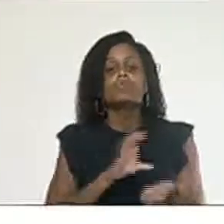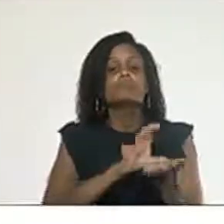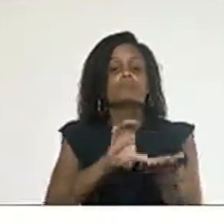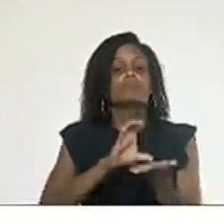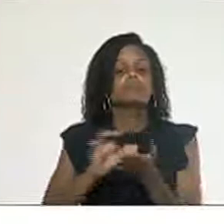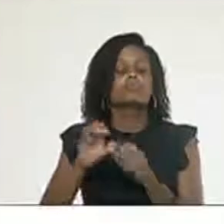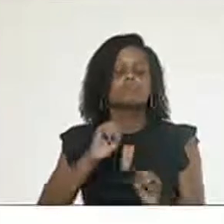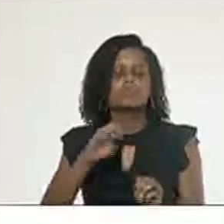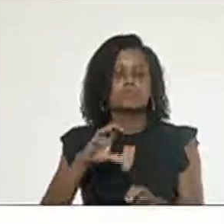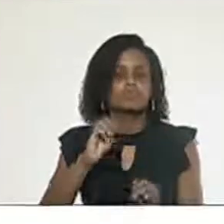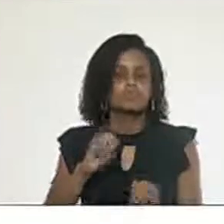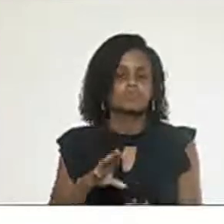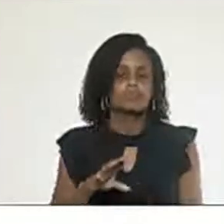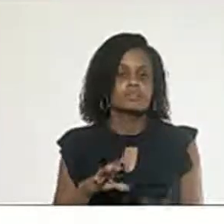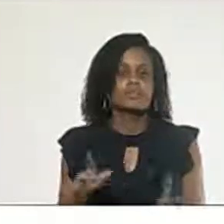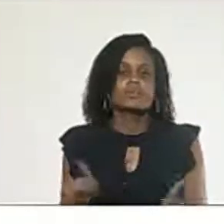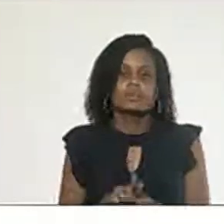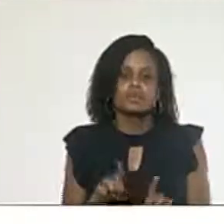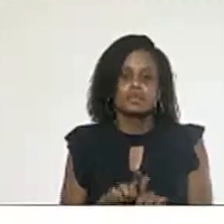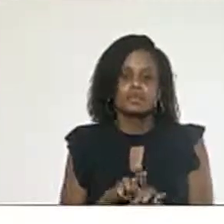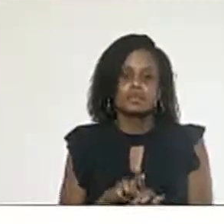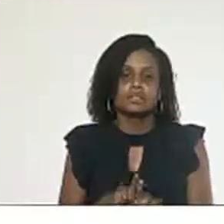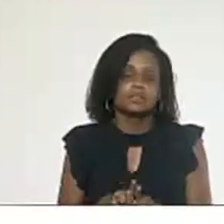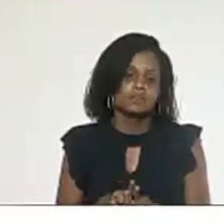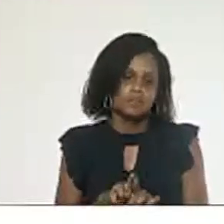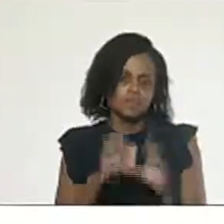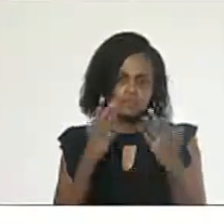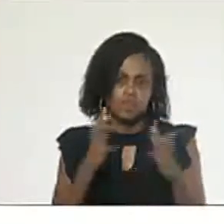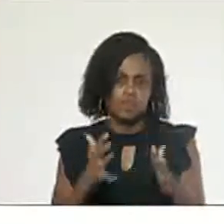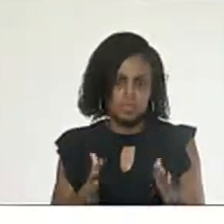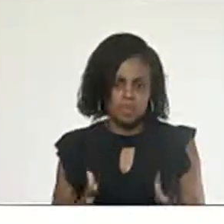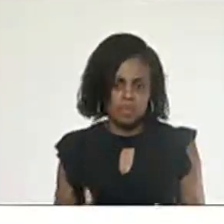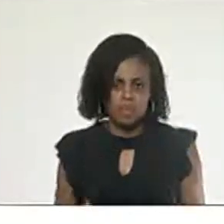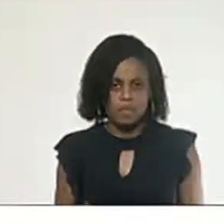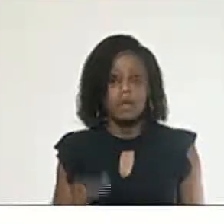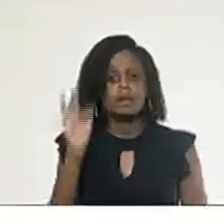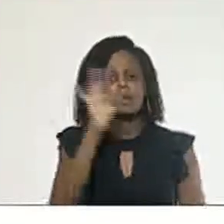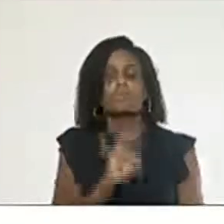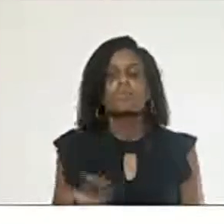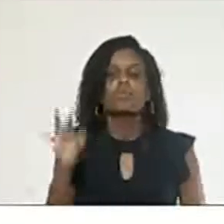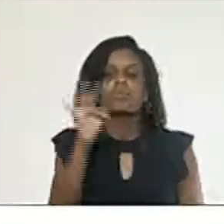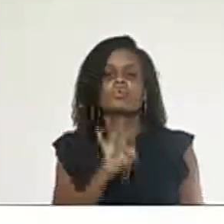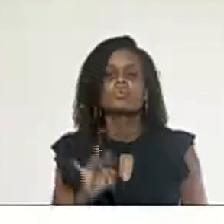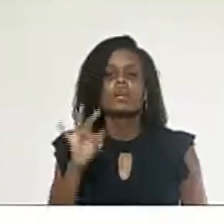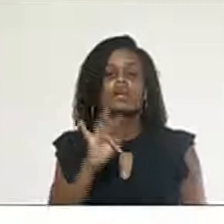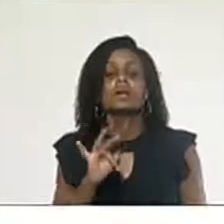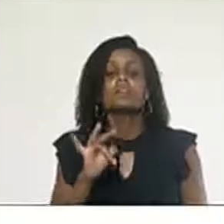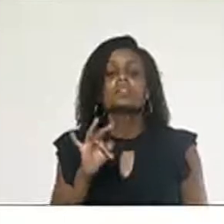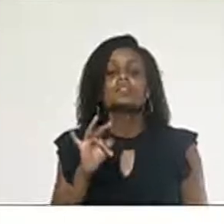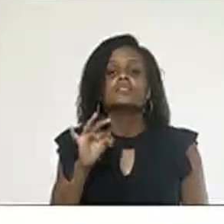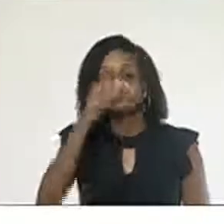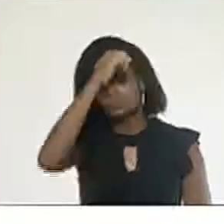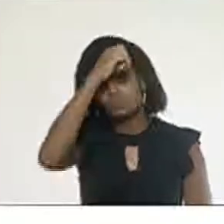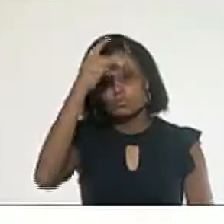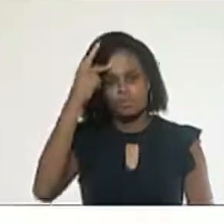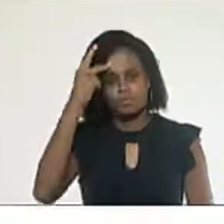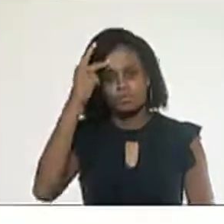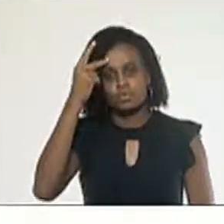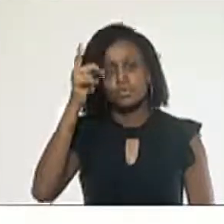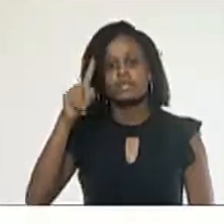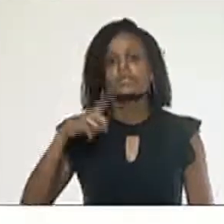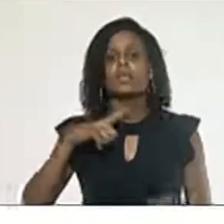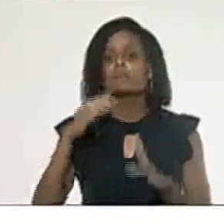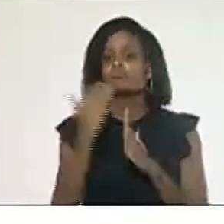em educação e a precarização, sucateamento das universidades públicas é um projeto